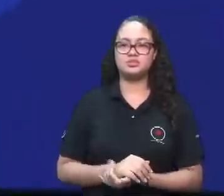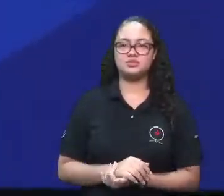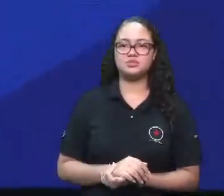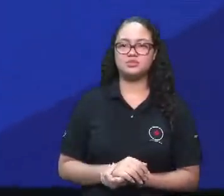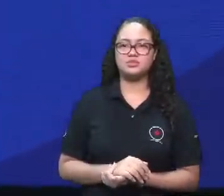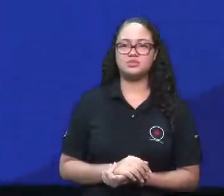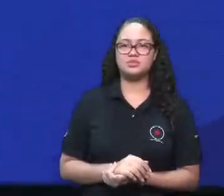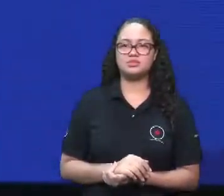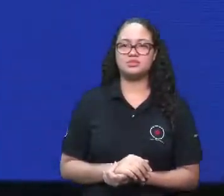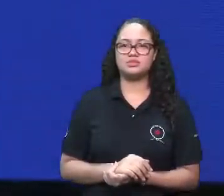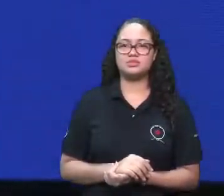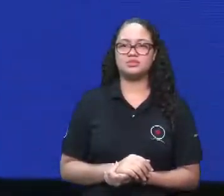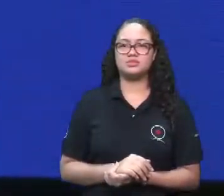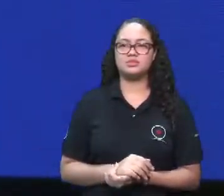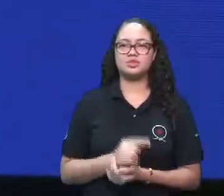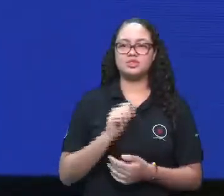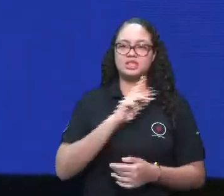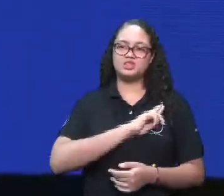agência Petrópolis amanhã.